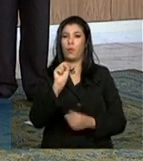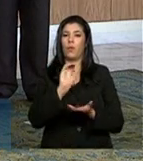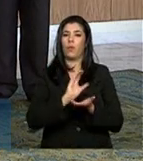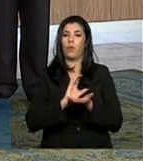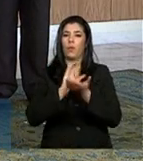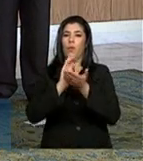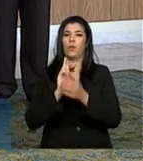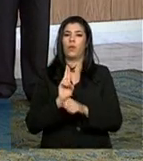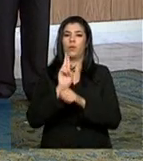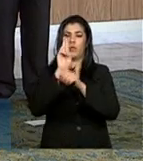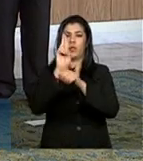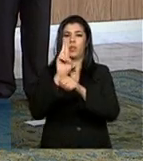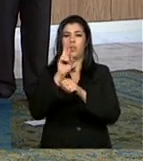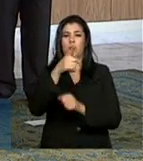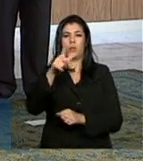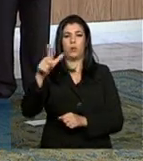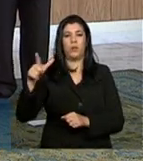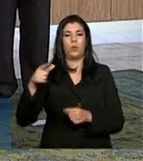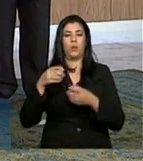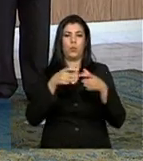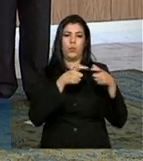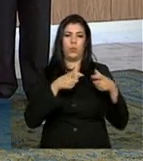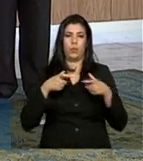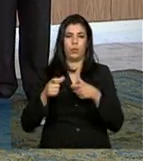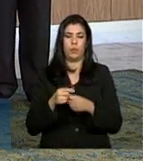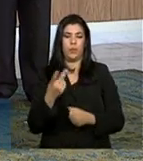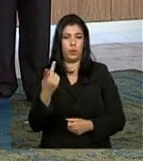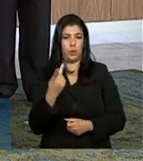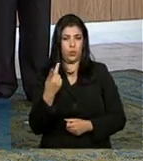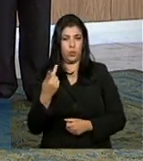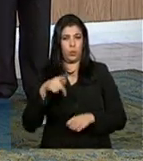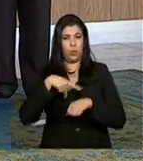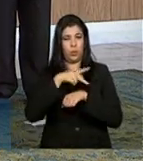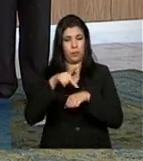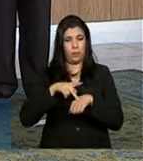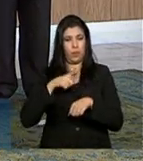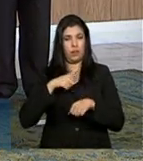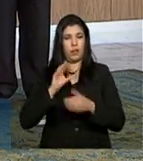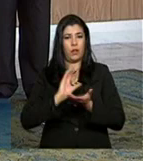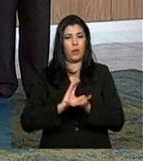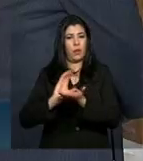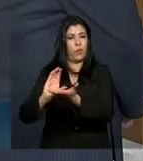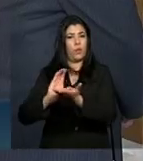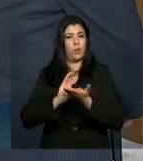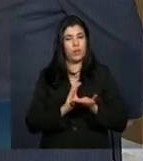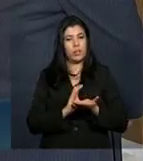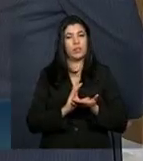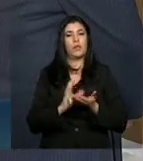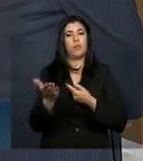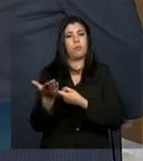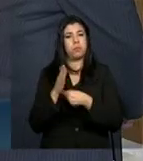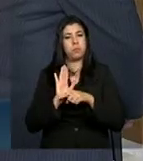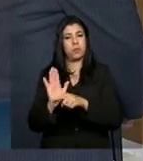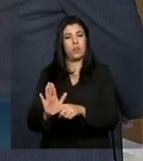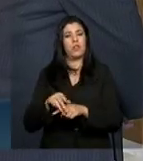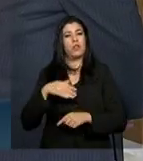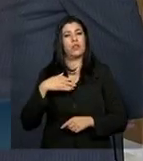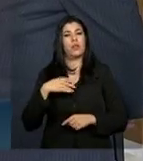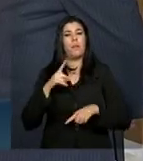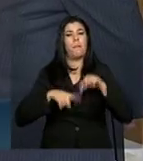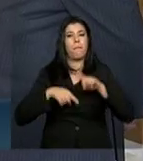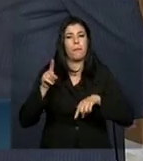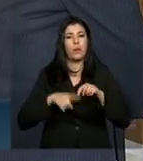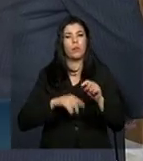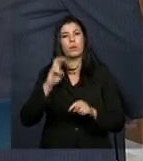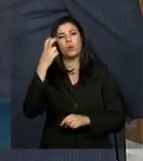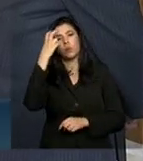honorários. Os dois países têm cooperação nas áreas de política, economia, cultura, assim como ciência